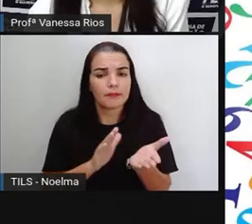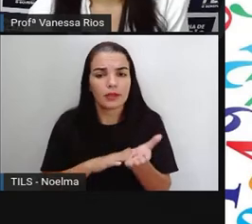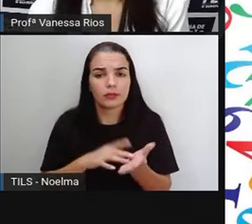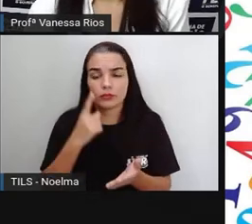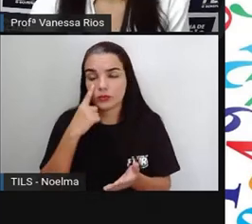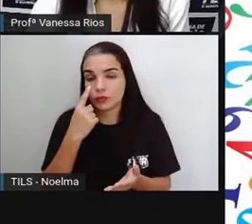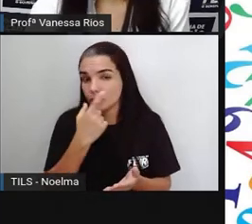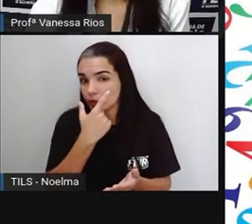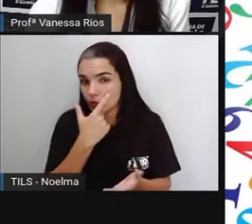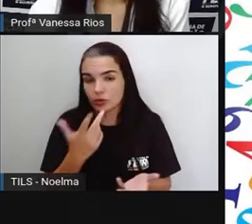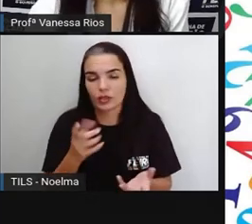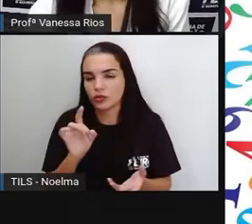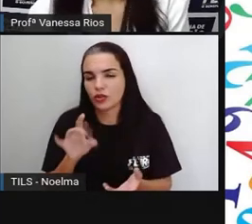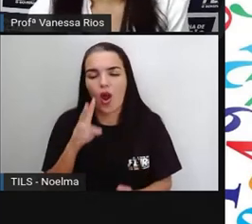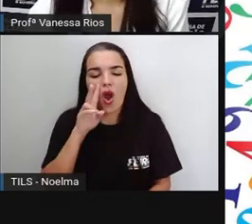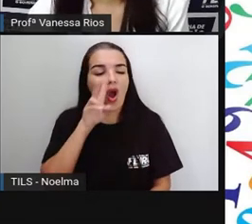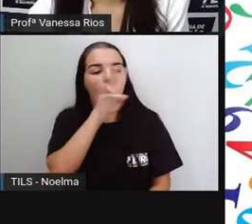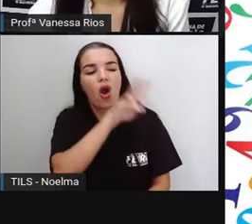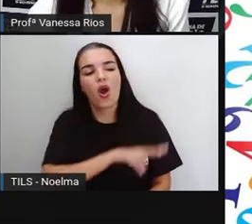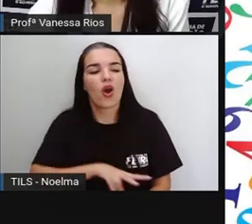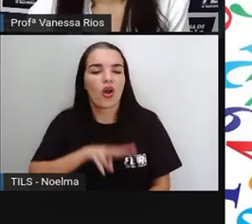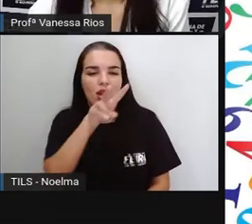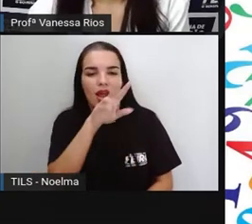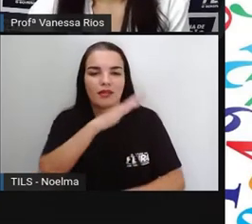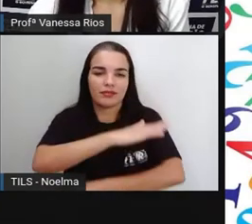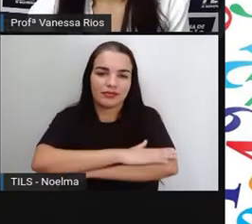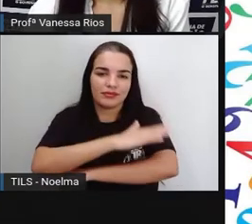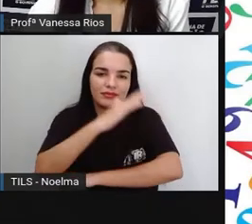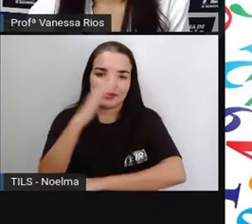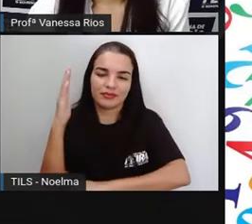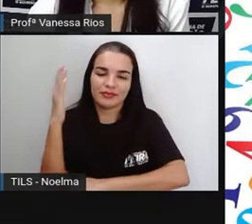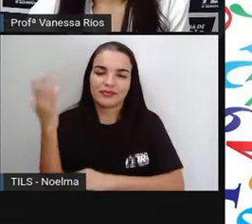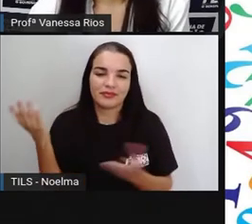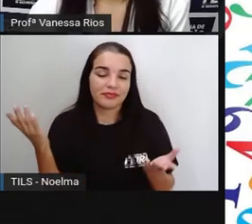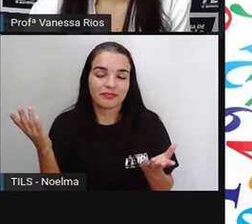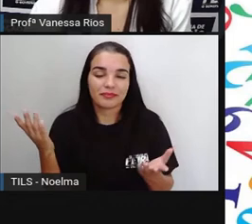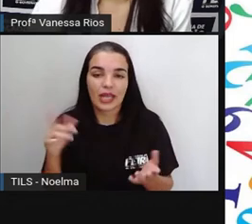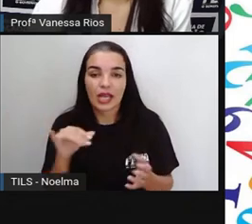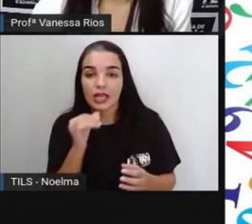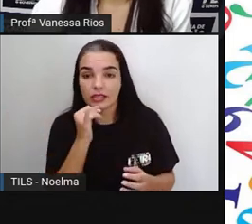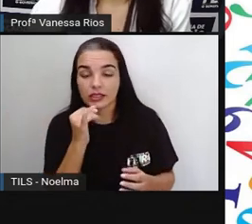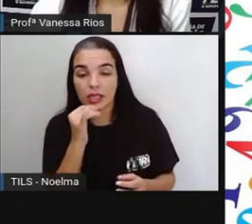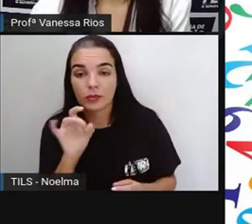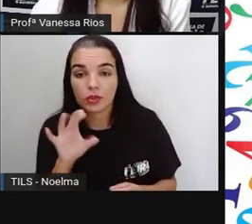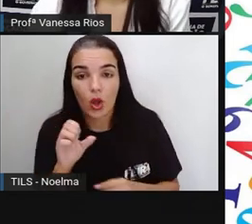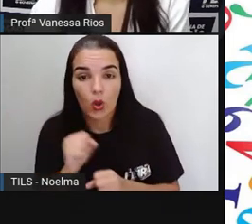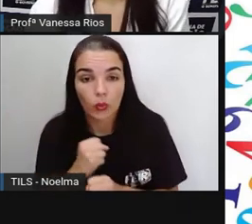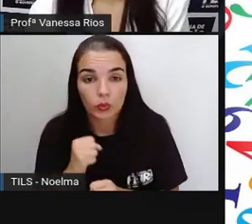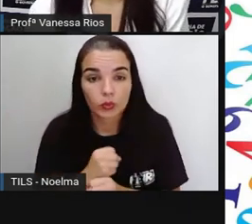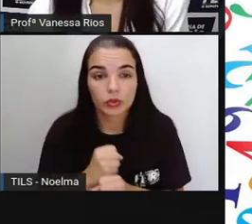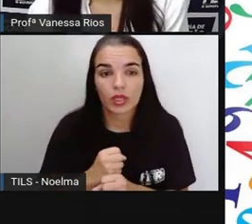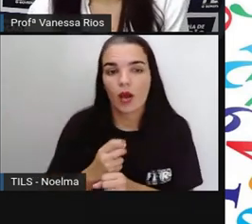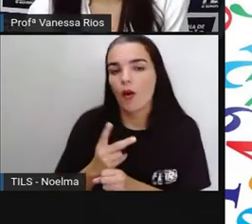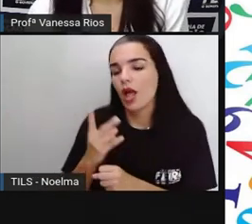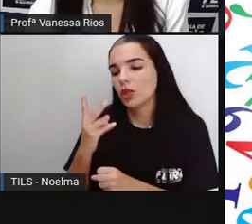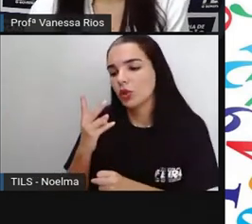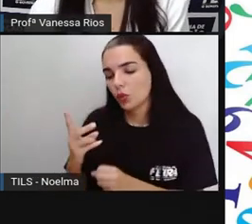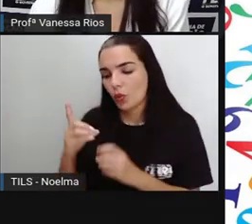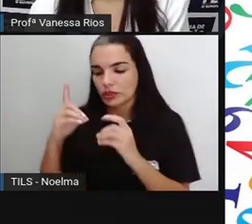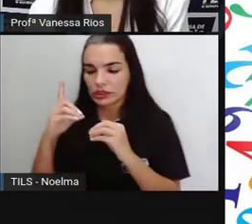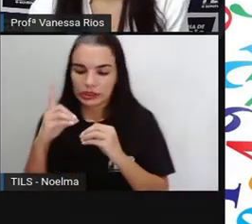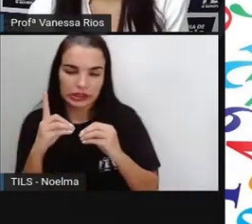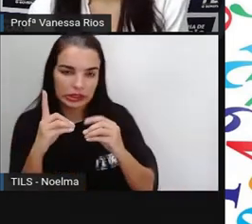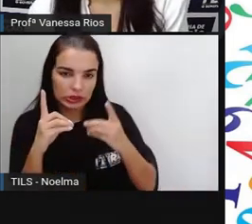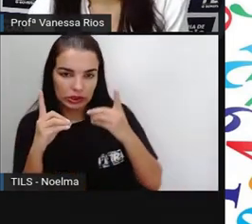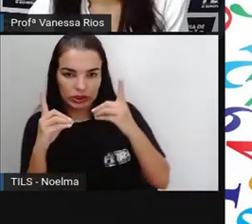nossos olhos, basta olhar pela janela. E aí, como exemplo, né, de construções bidimensionais, que tem